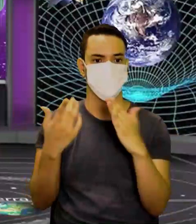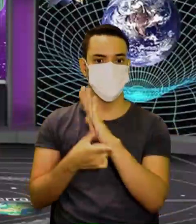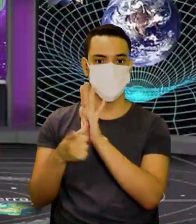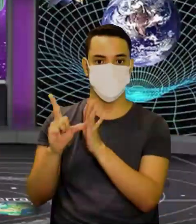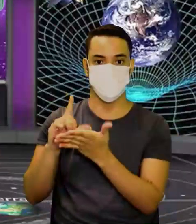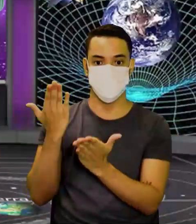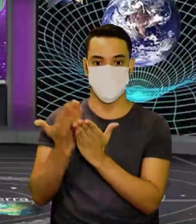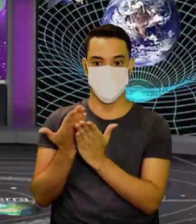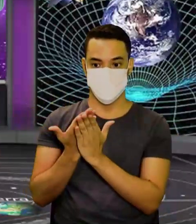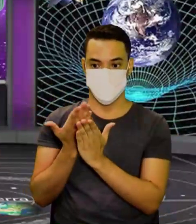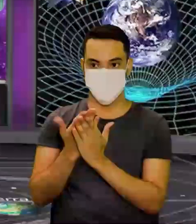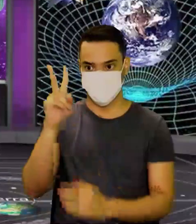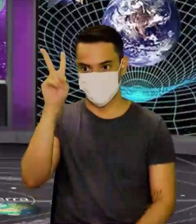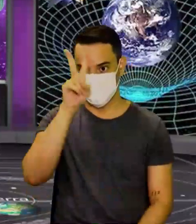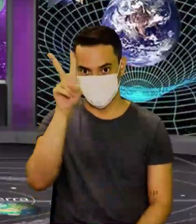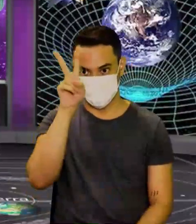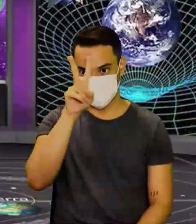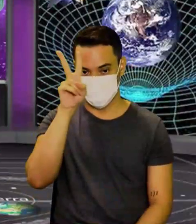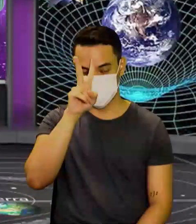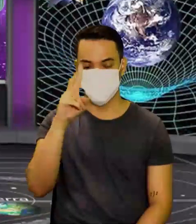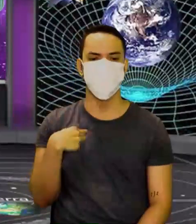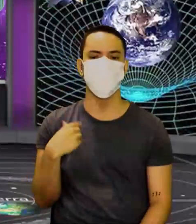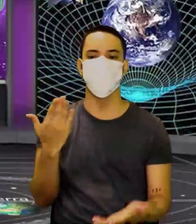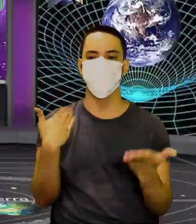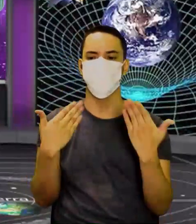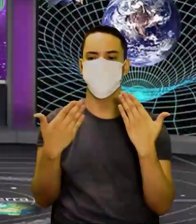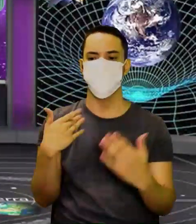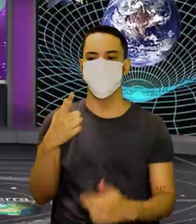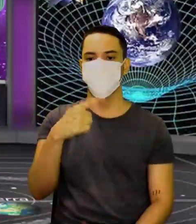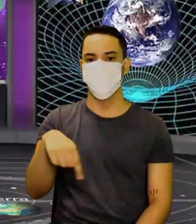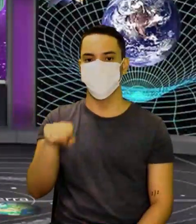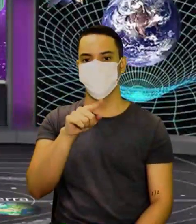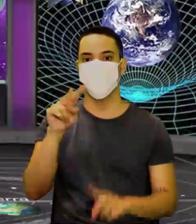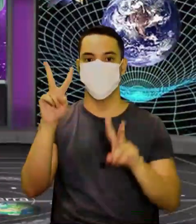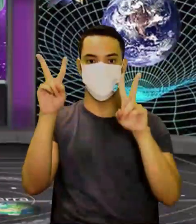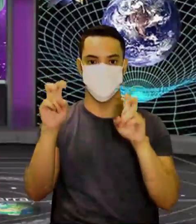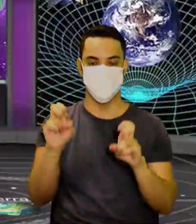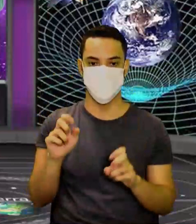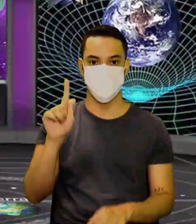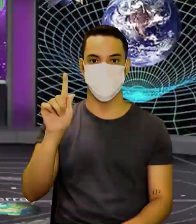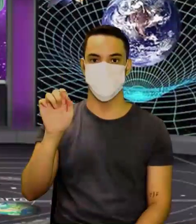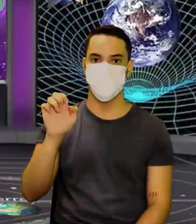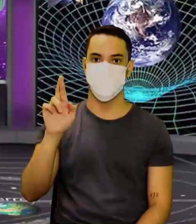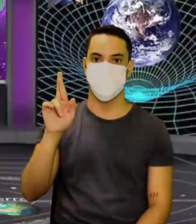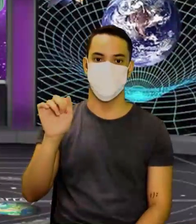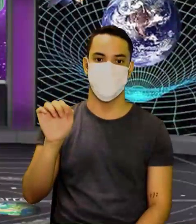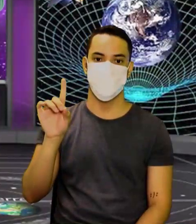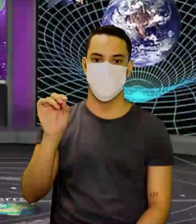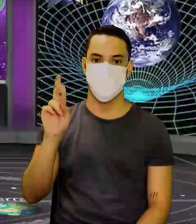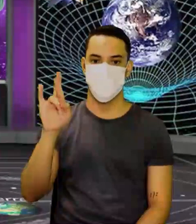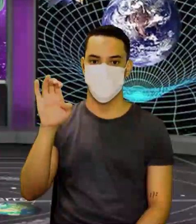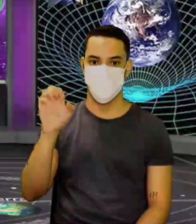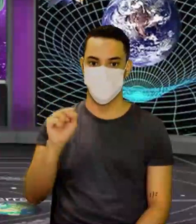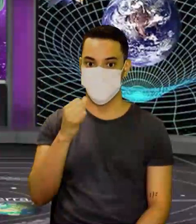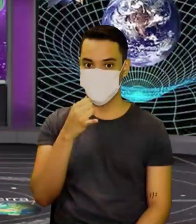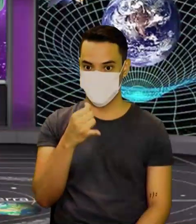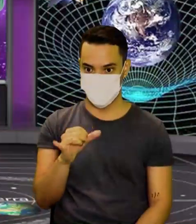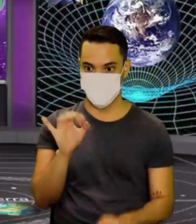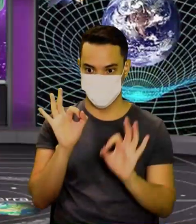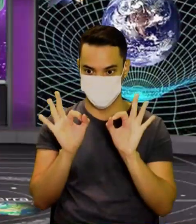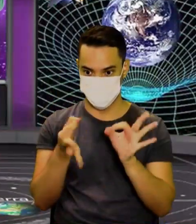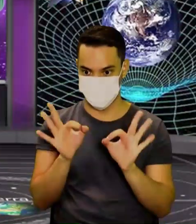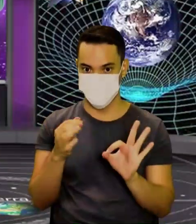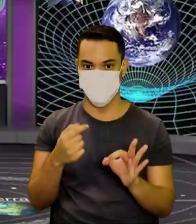aula passada? Bom, eu estava conversando com vocês a respeito de geradores elétricos, certo?